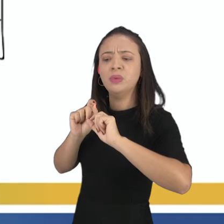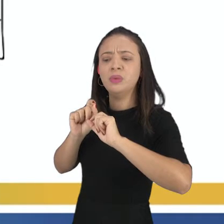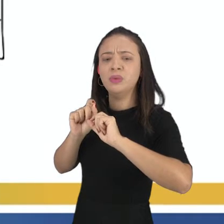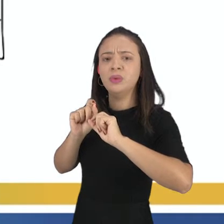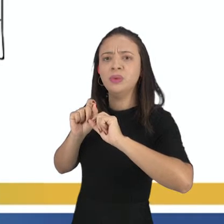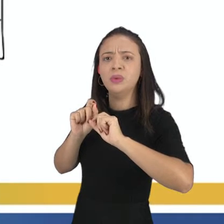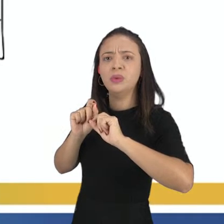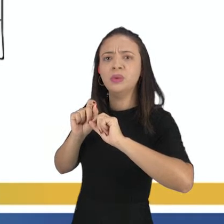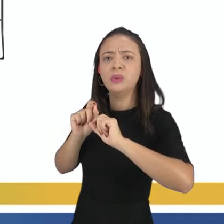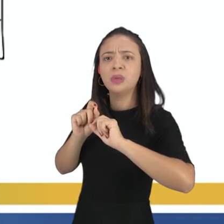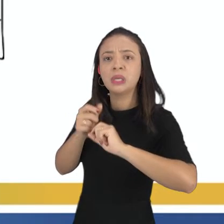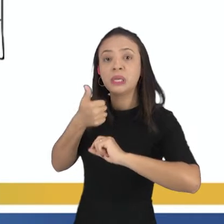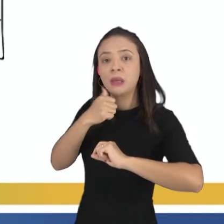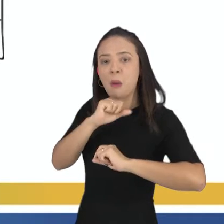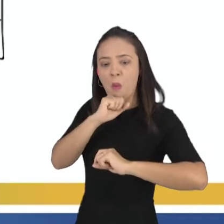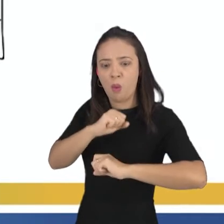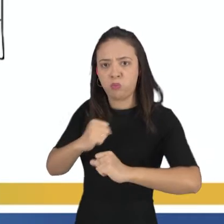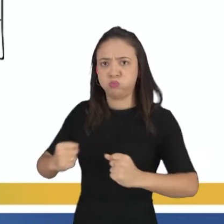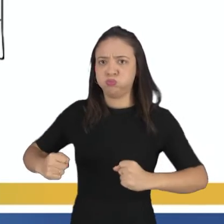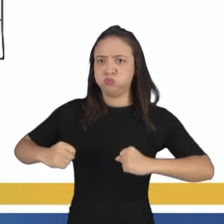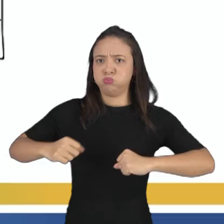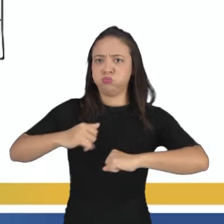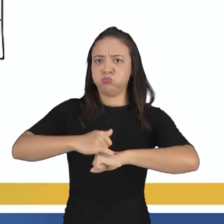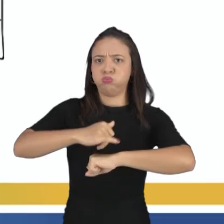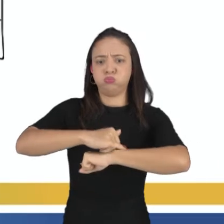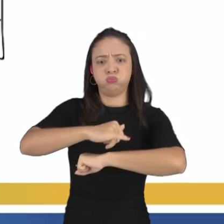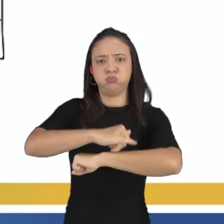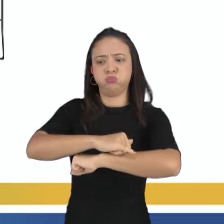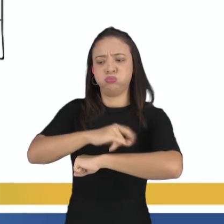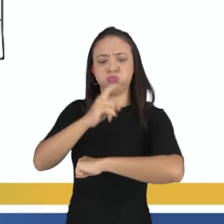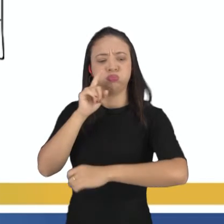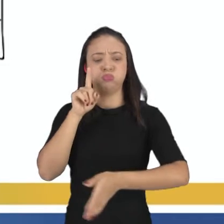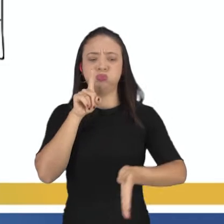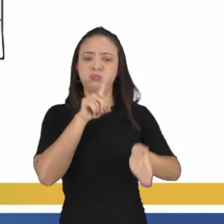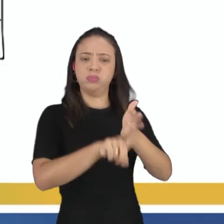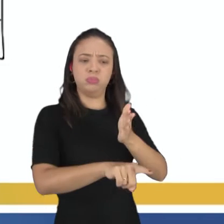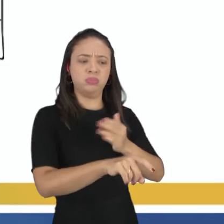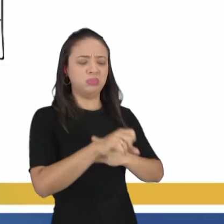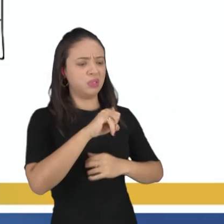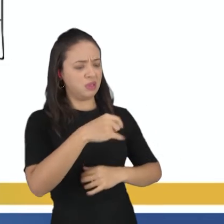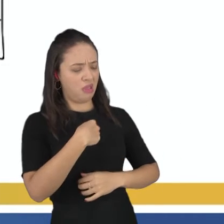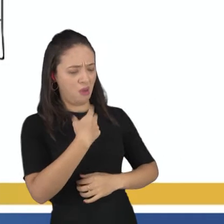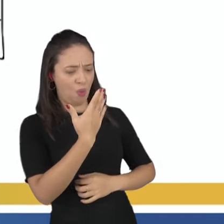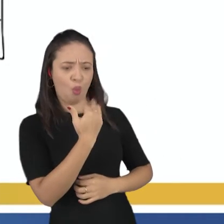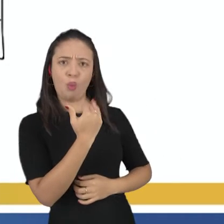olha para a mãe dele e vê a mãe dele forte, né, mais gordinha, e aí ele vai perguntar, se eu estou